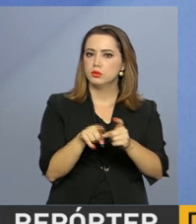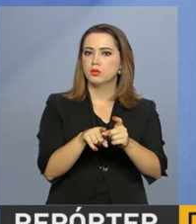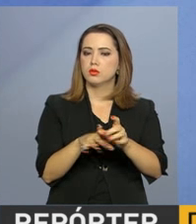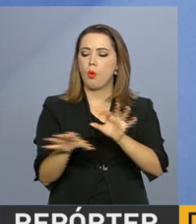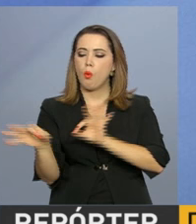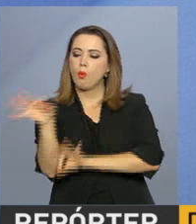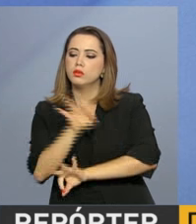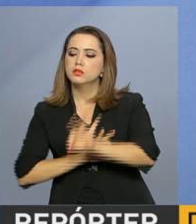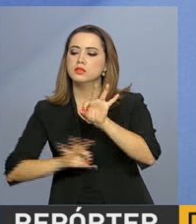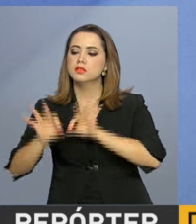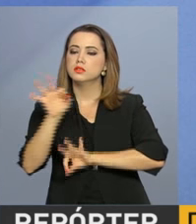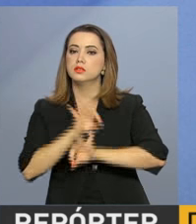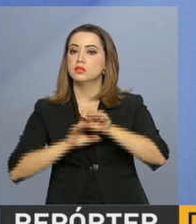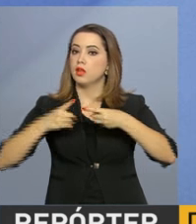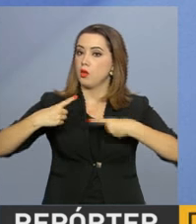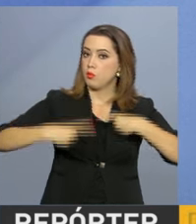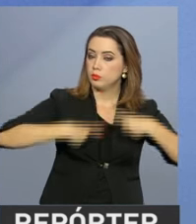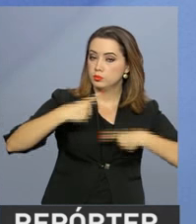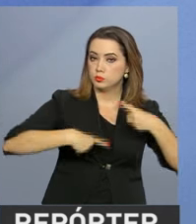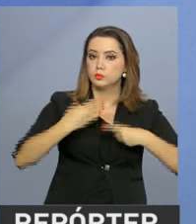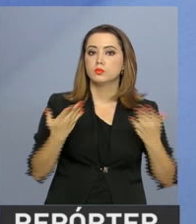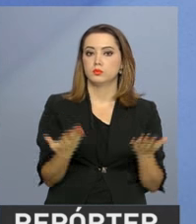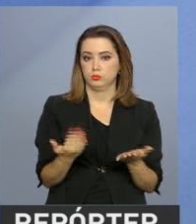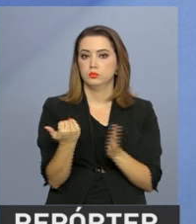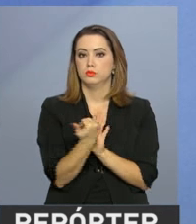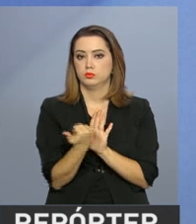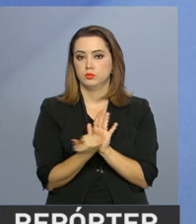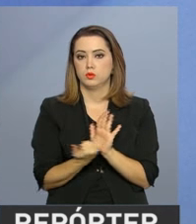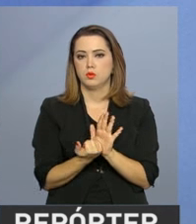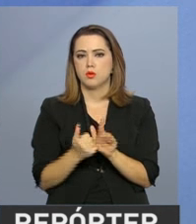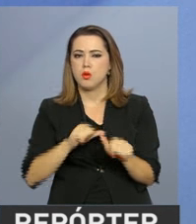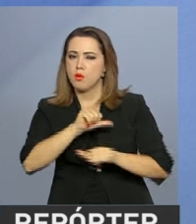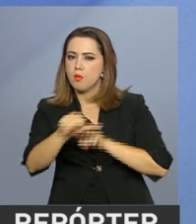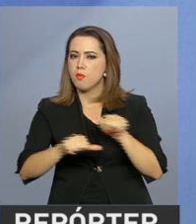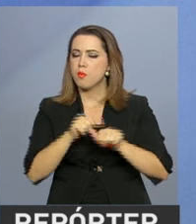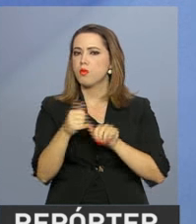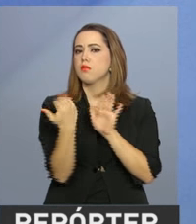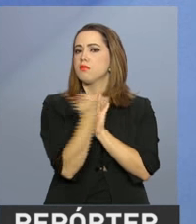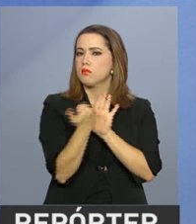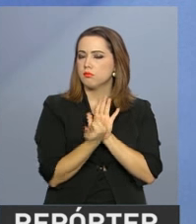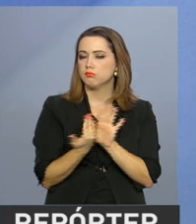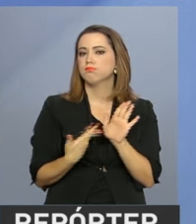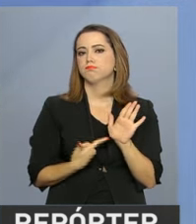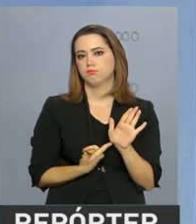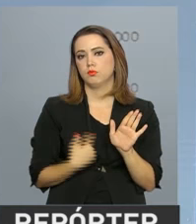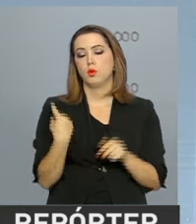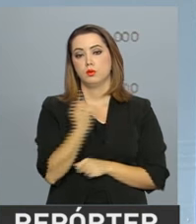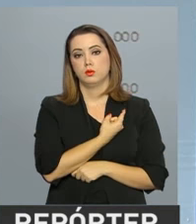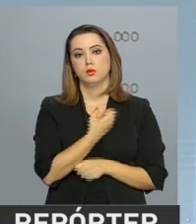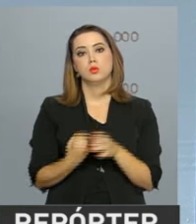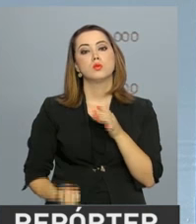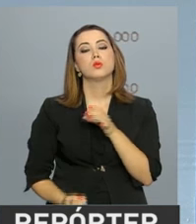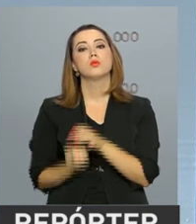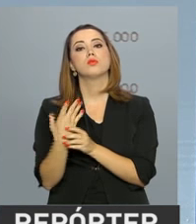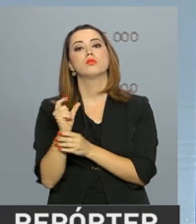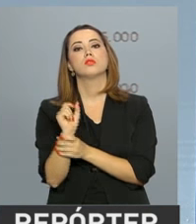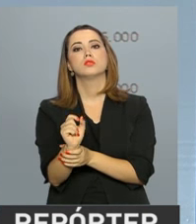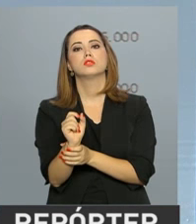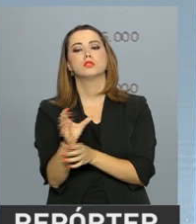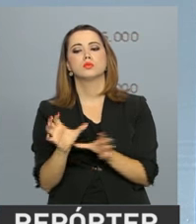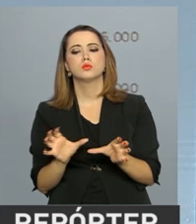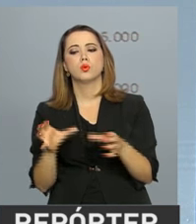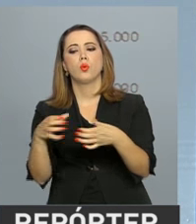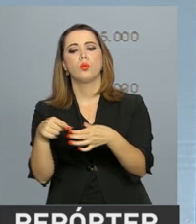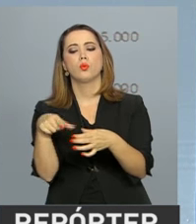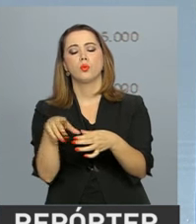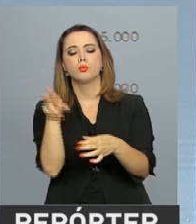reorganização de políticas públicas alterações nos programas nós o comit de monitoramento